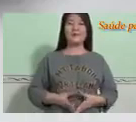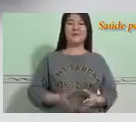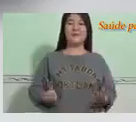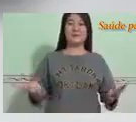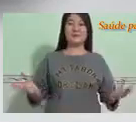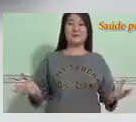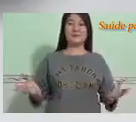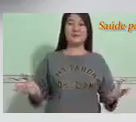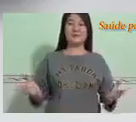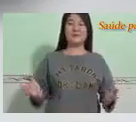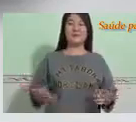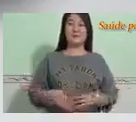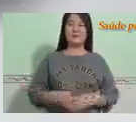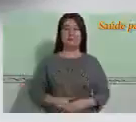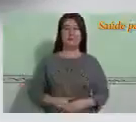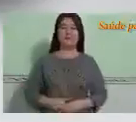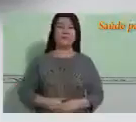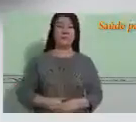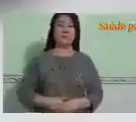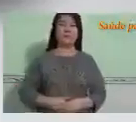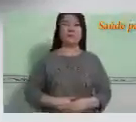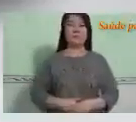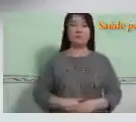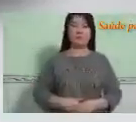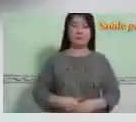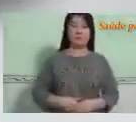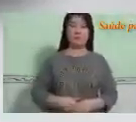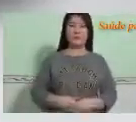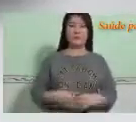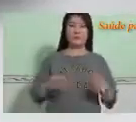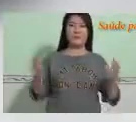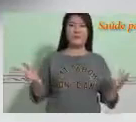VEJUMARSEIT é fácil para fazer uma esfoliante caseiro em casa.